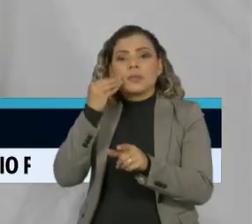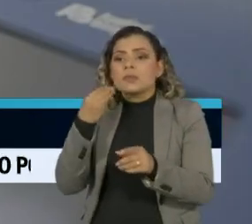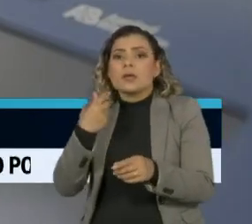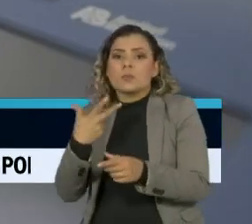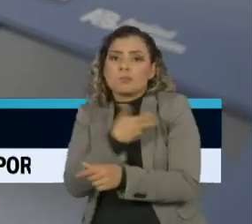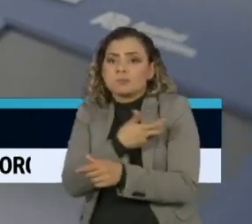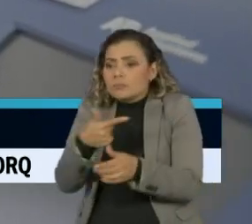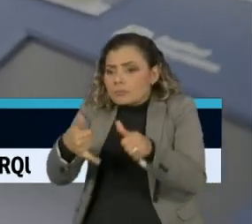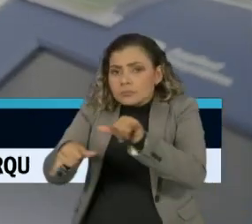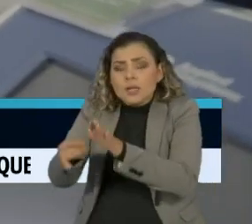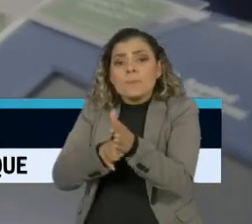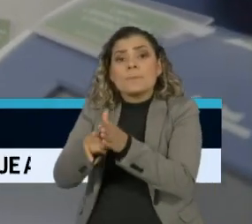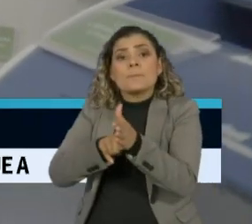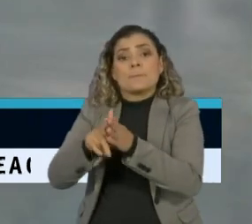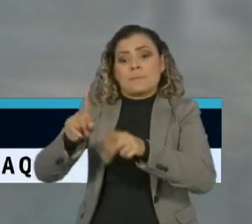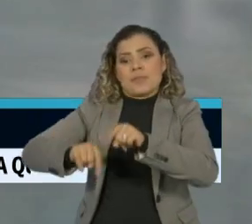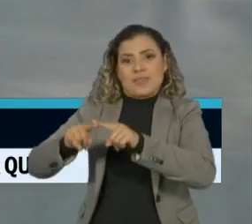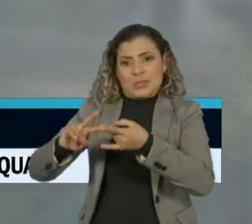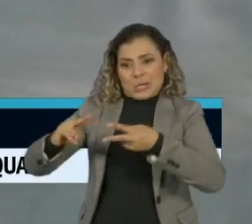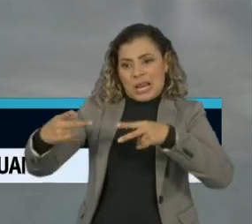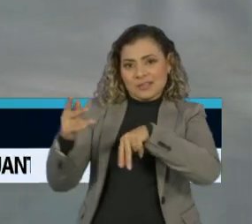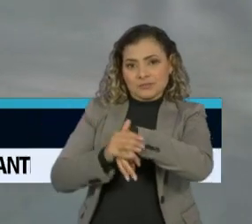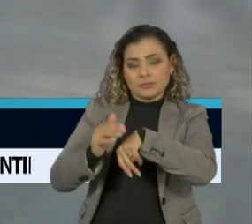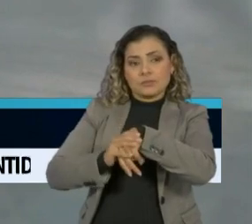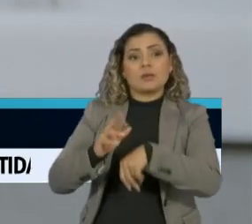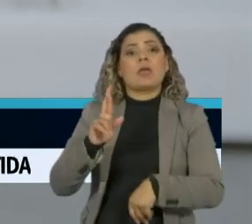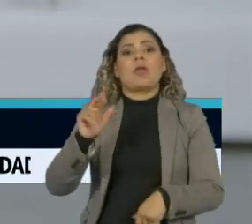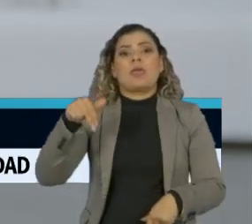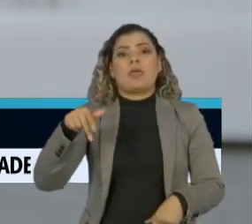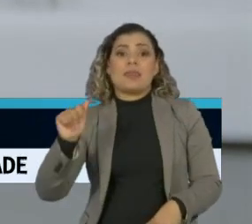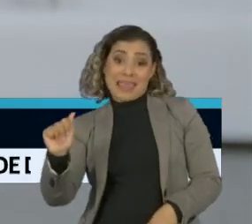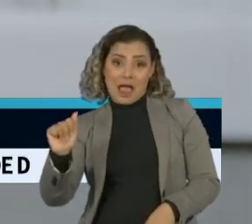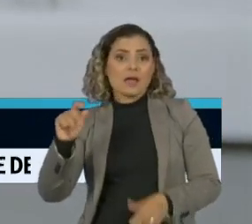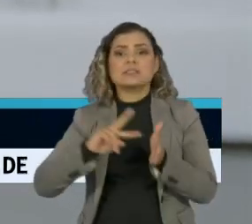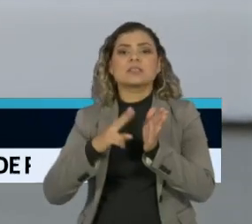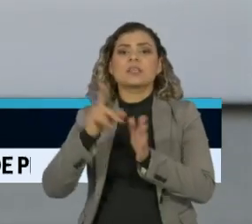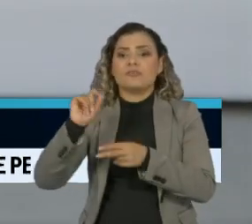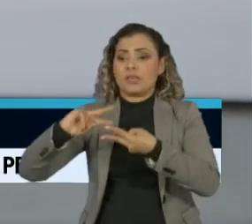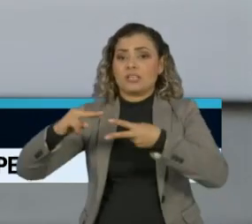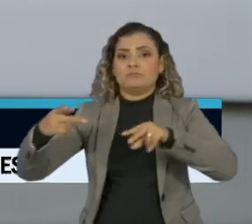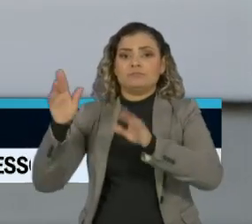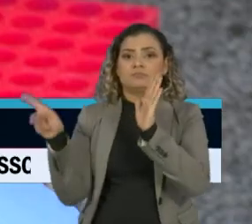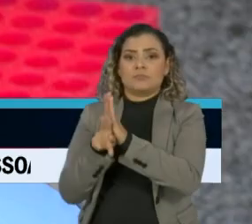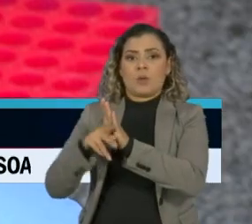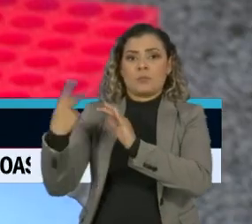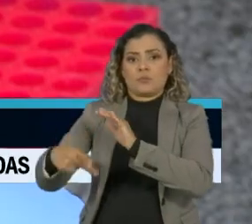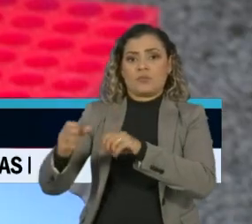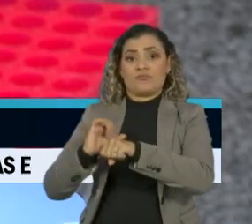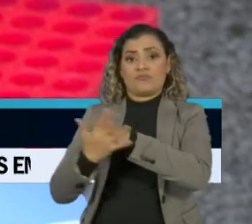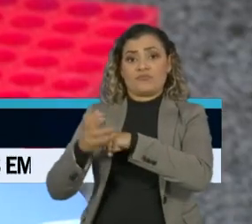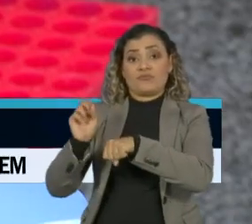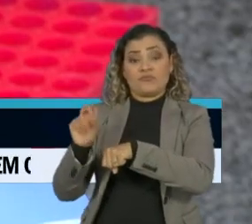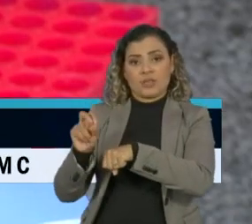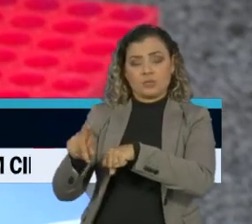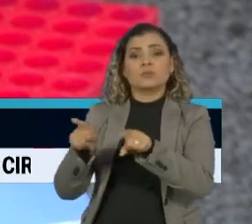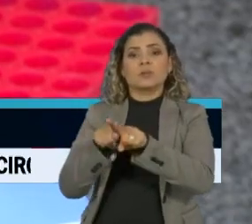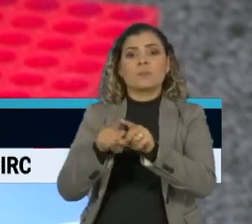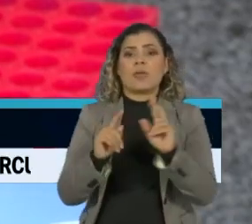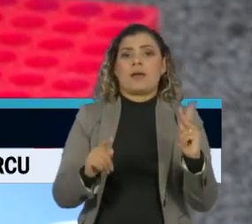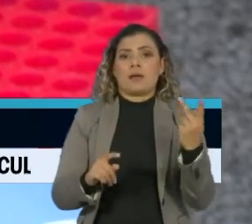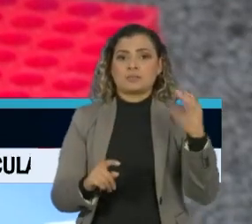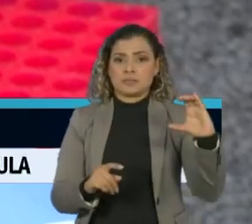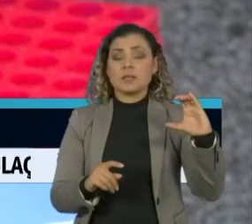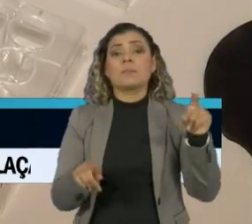usam segmento de material genético do vírus o rna mensageiro no brasil o instituto do coração o hospital das